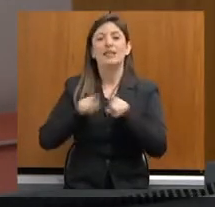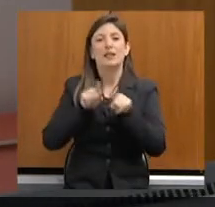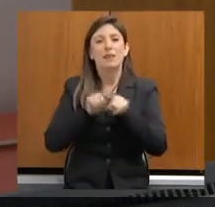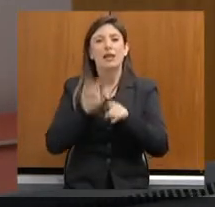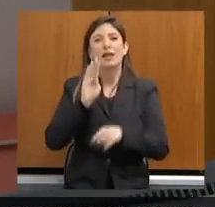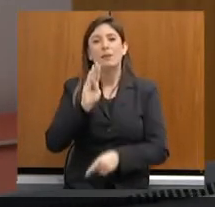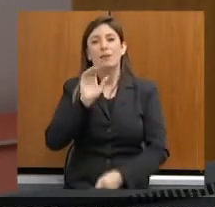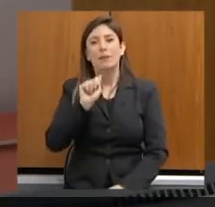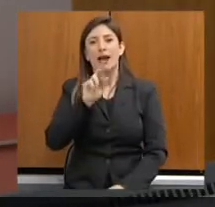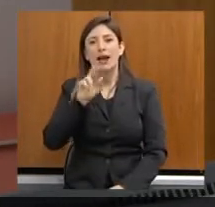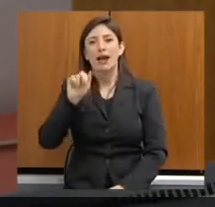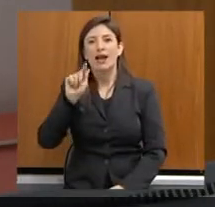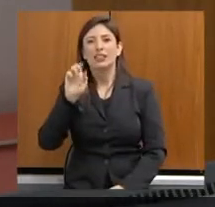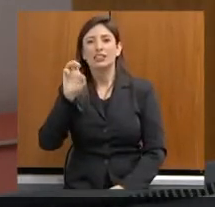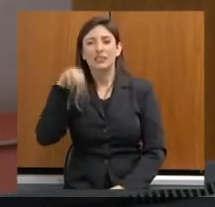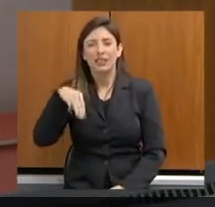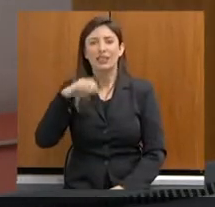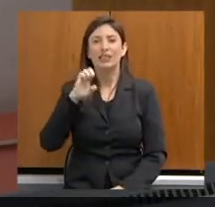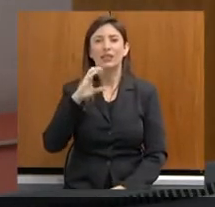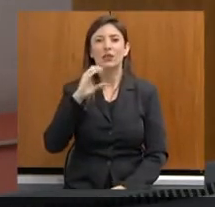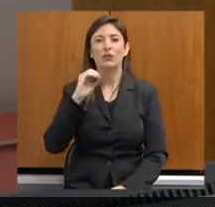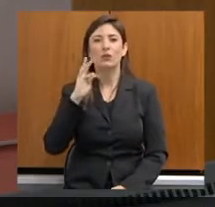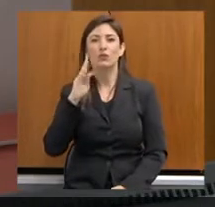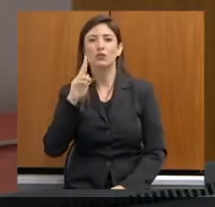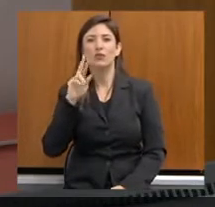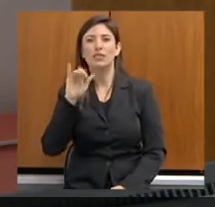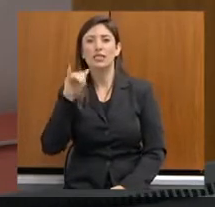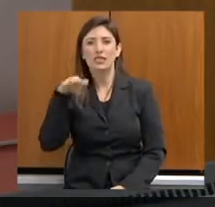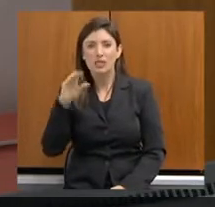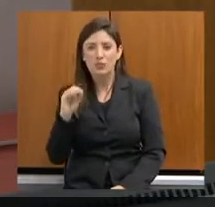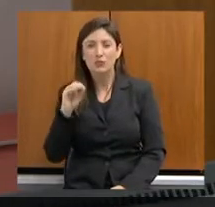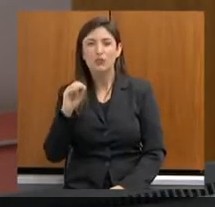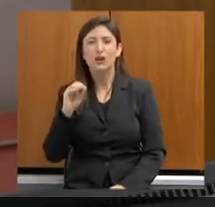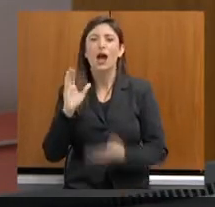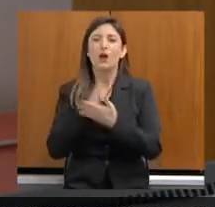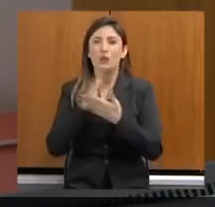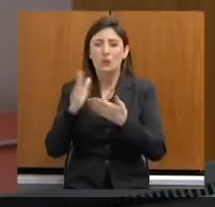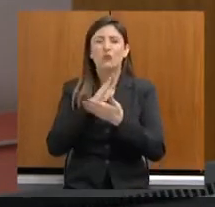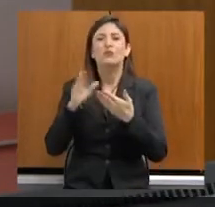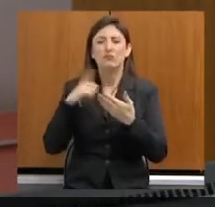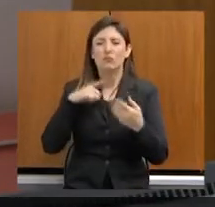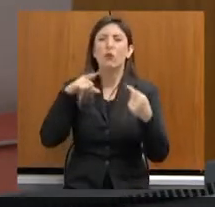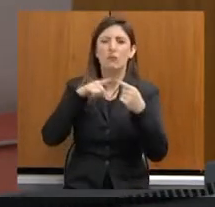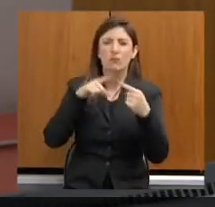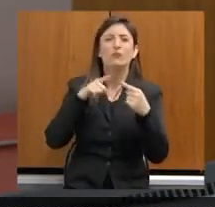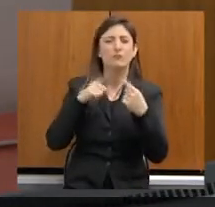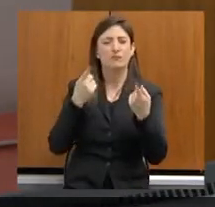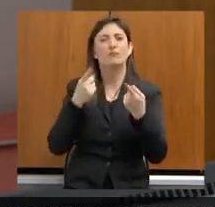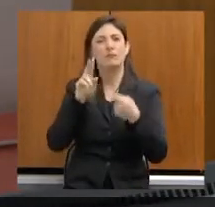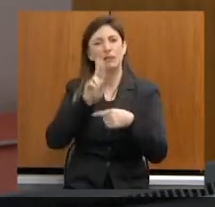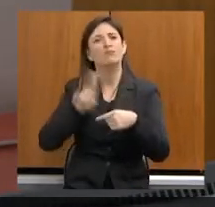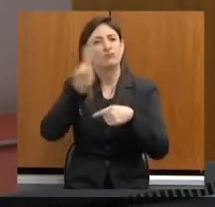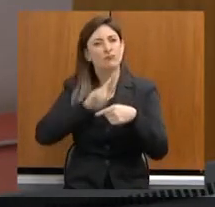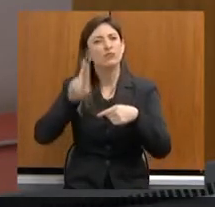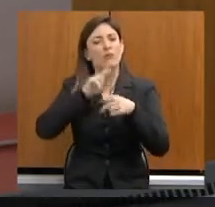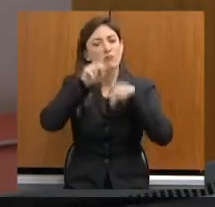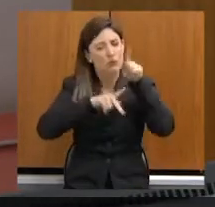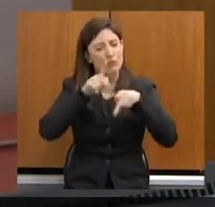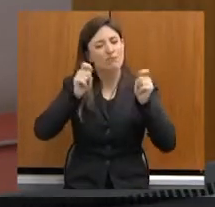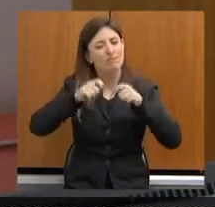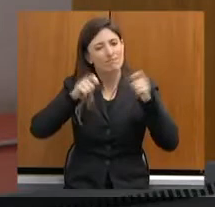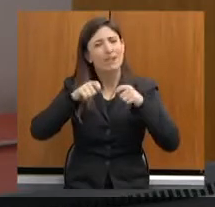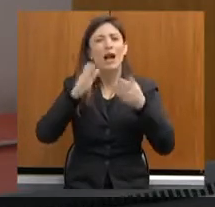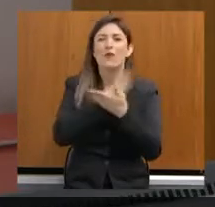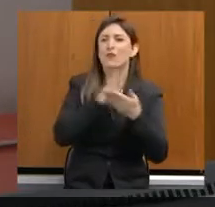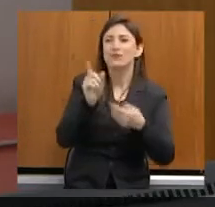turismo atividade pública e barragem para produzir alimentos no utilidade pública estão na nossa visão ele tem que ter essa